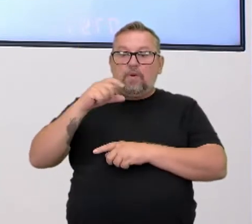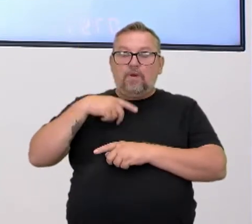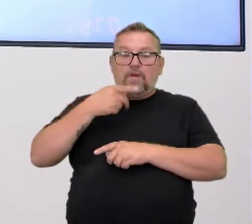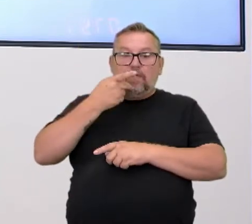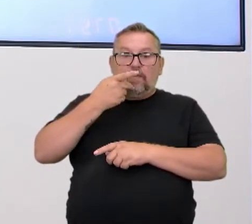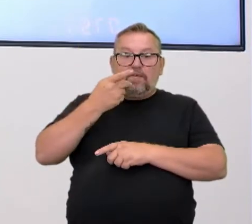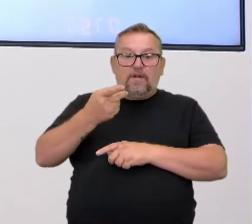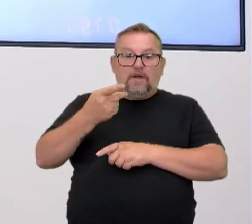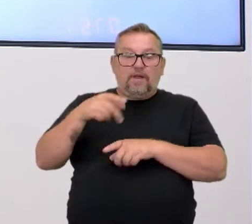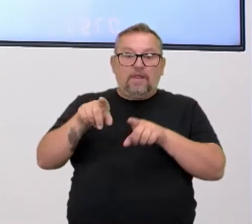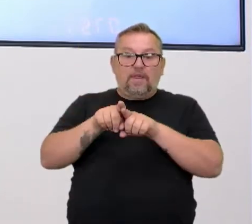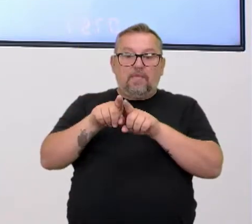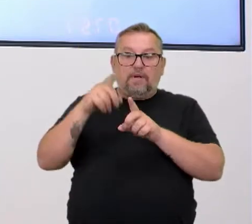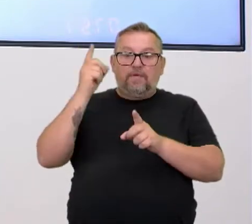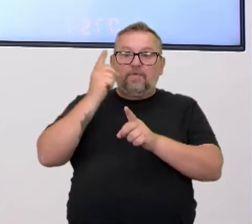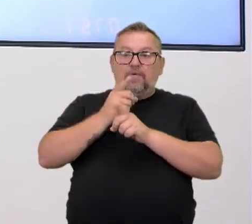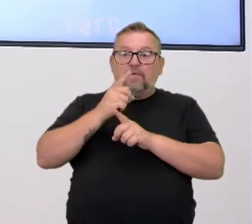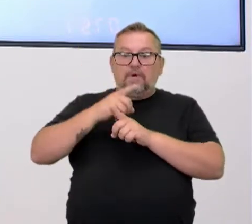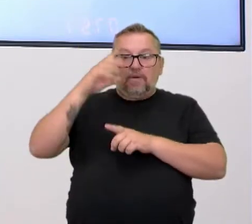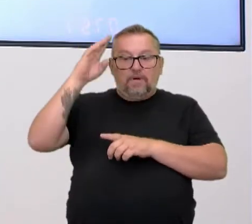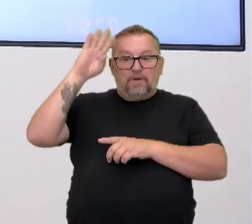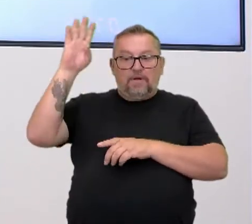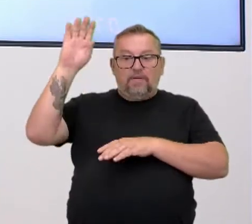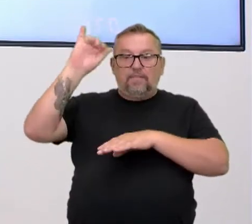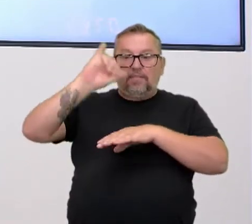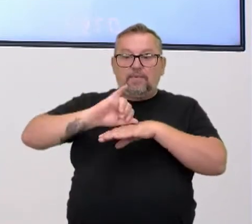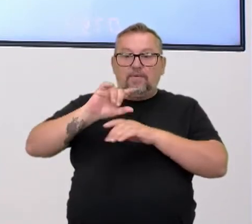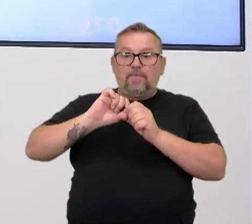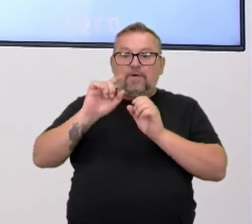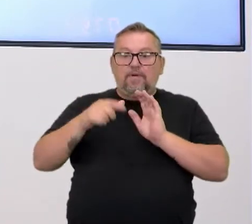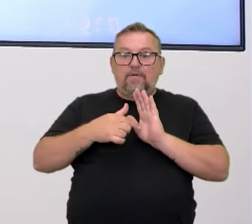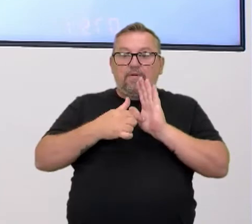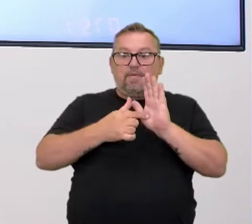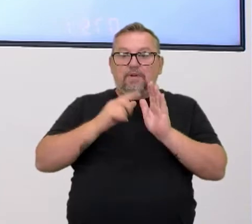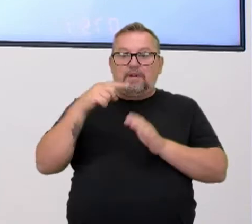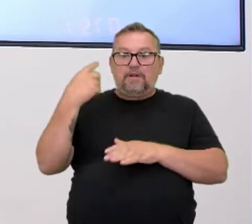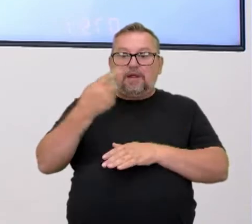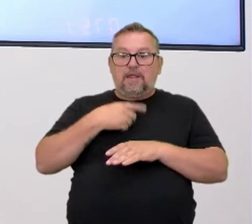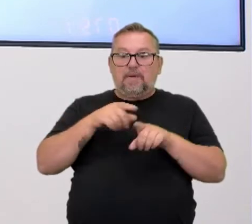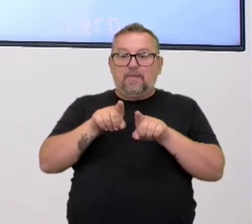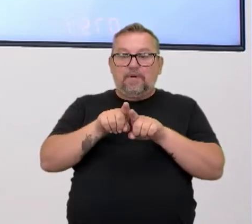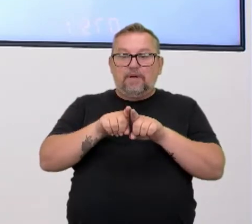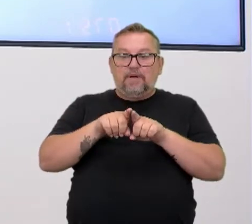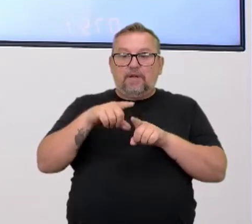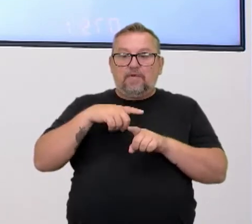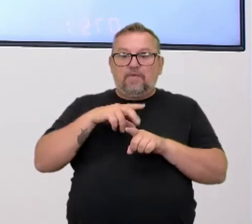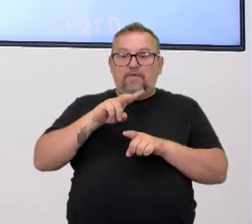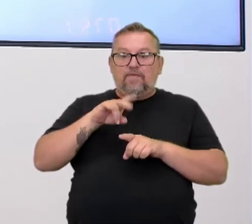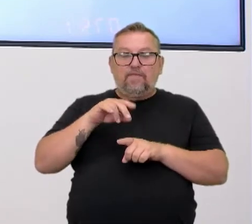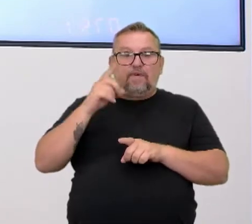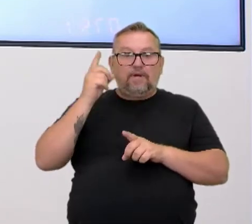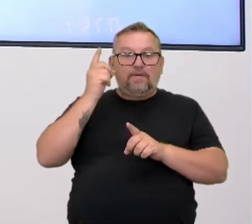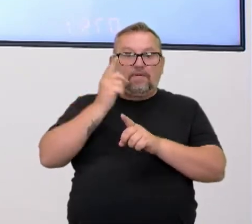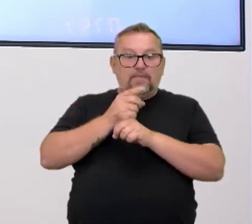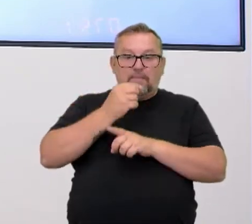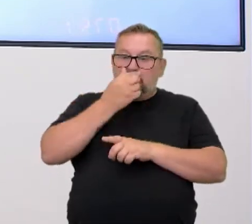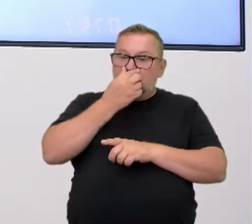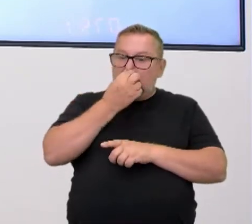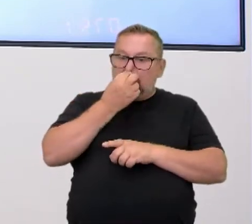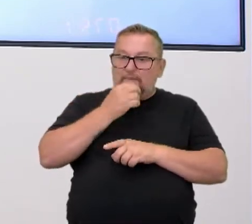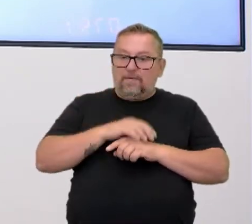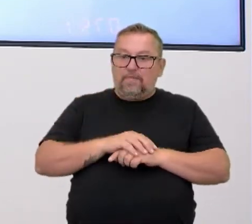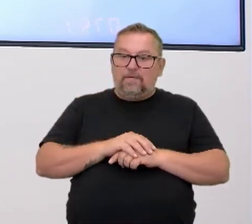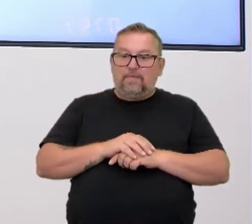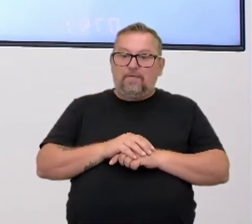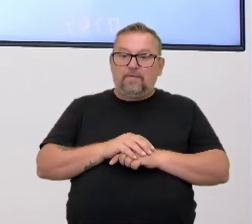falar. Descobrindo a ideia central do que a gente quer apresentar no nosso mapa, a gente vai descobrir aí as ramificações primárias